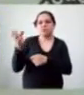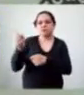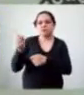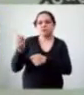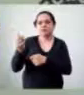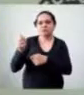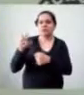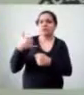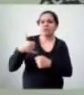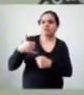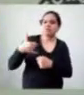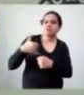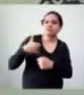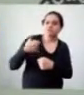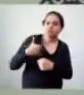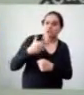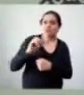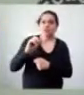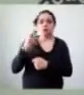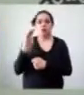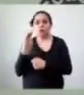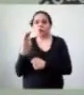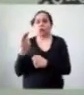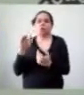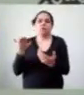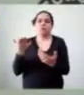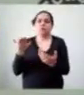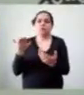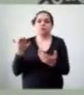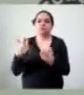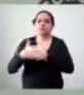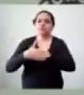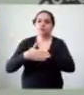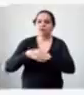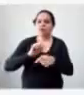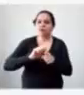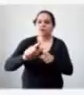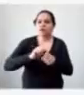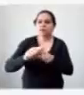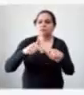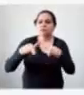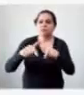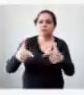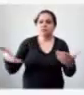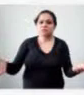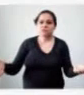por idade ou muito mais do que isso, se for ela por tempo de serviço.